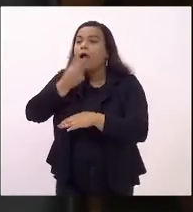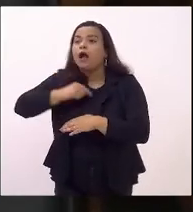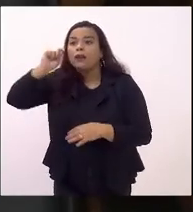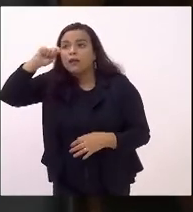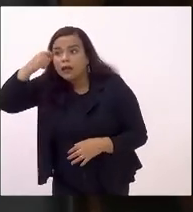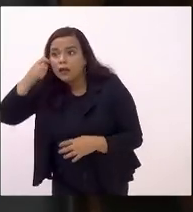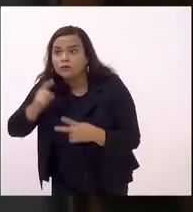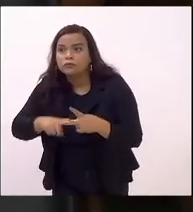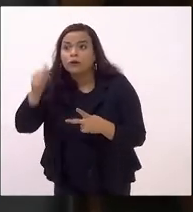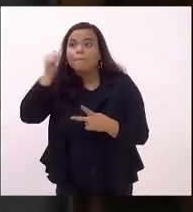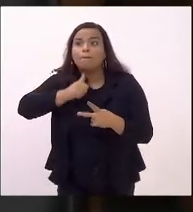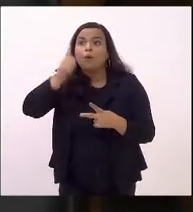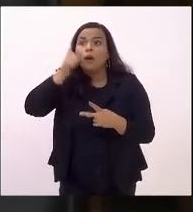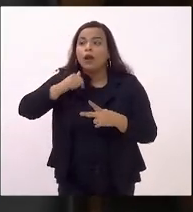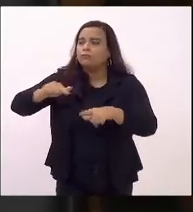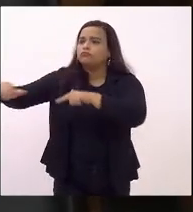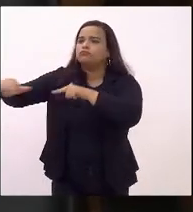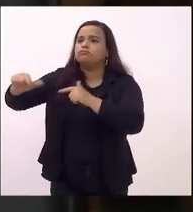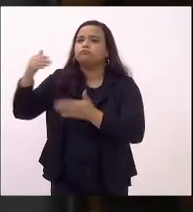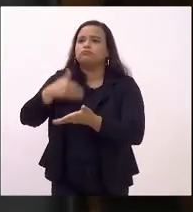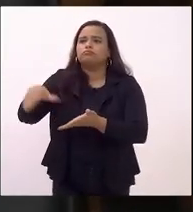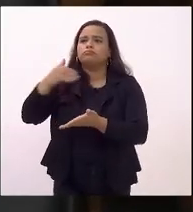serão secretários.